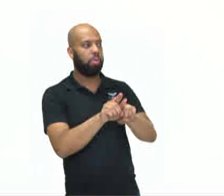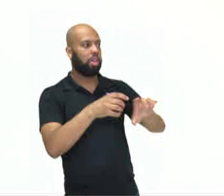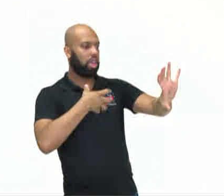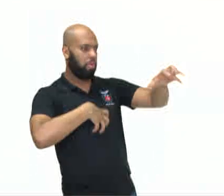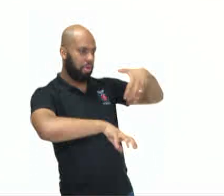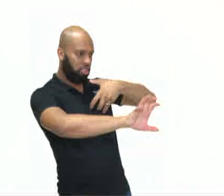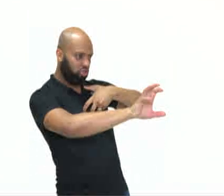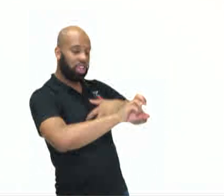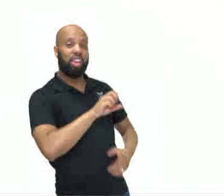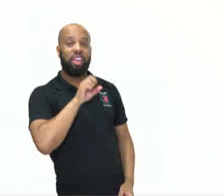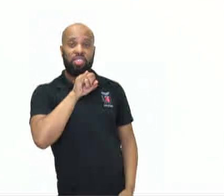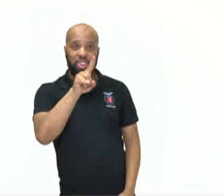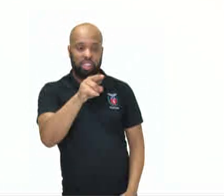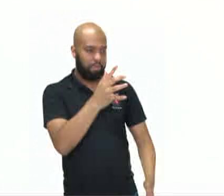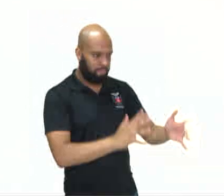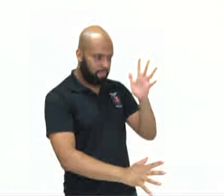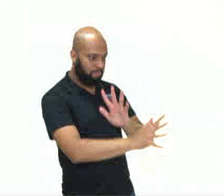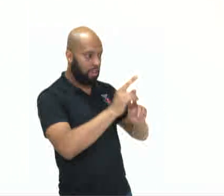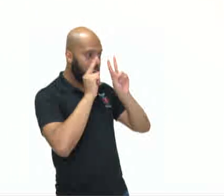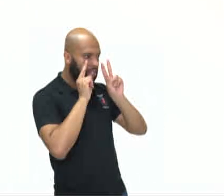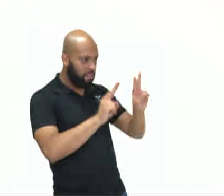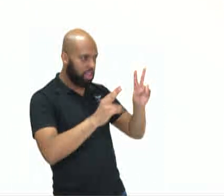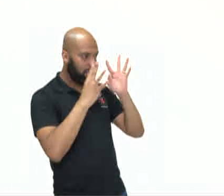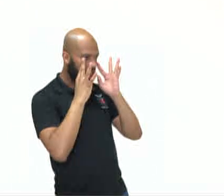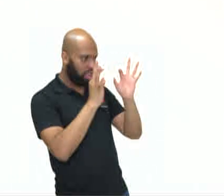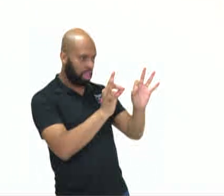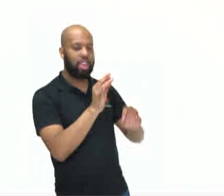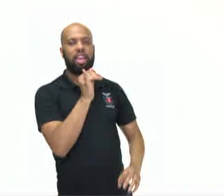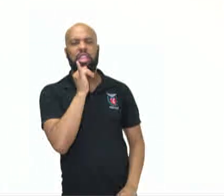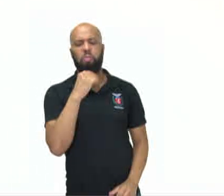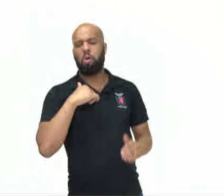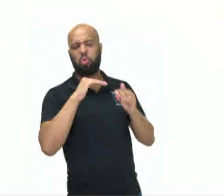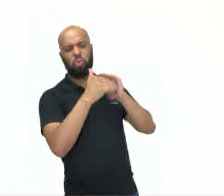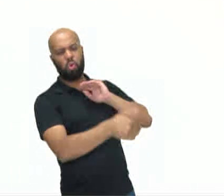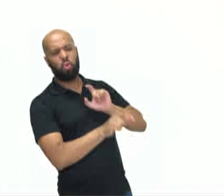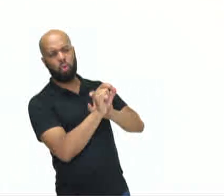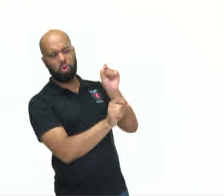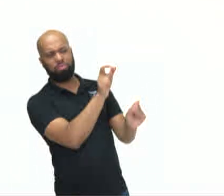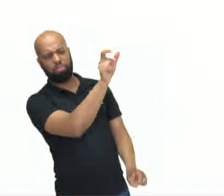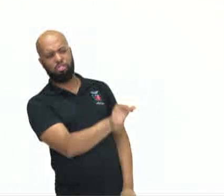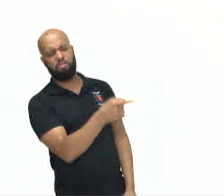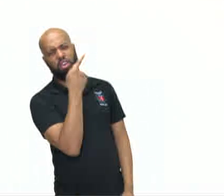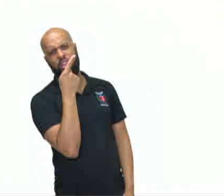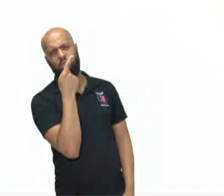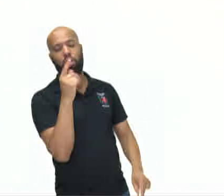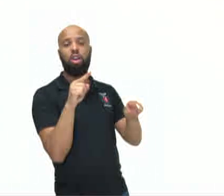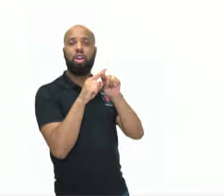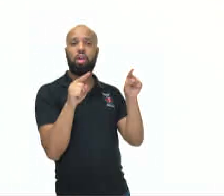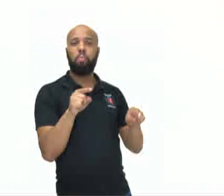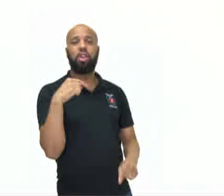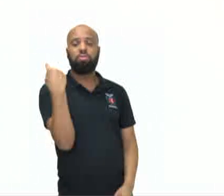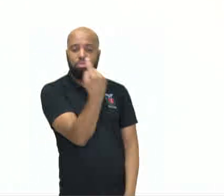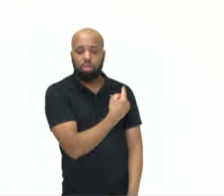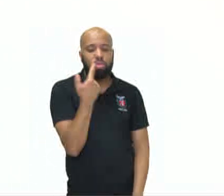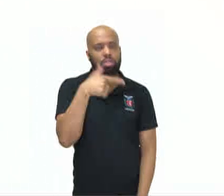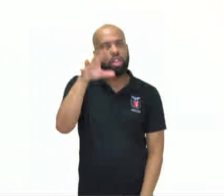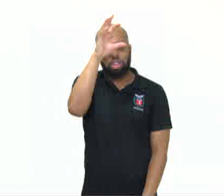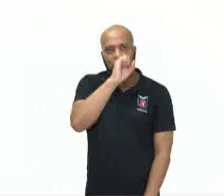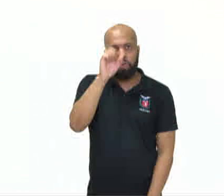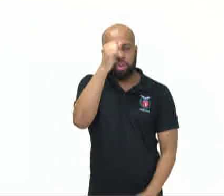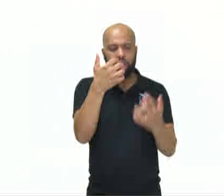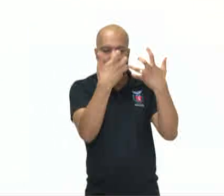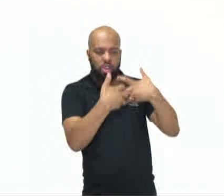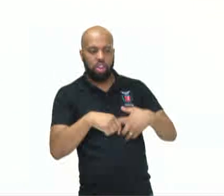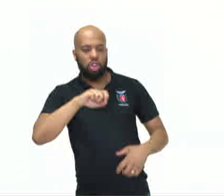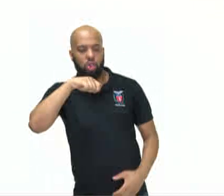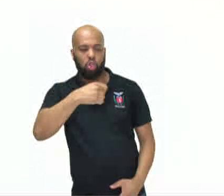Quando escutamos alguém com atenção, podemos até não concordar com o que essa pessoa diz, mas aprendemos a refletir sobre